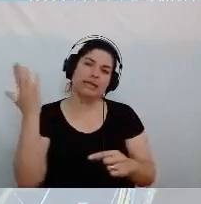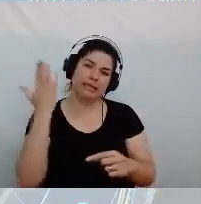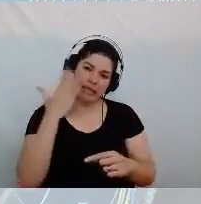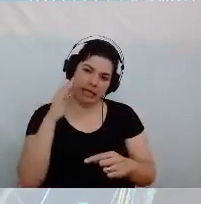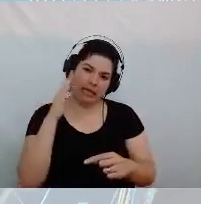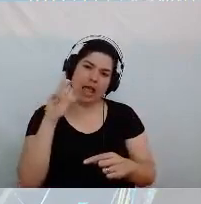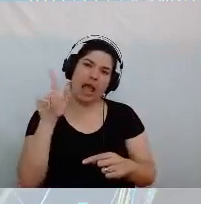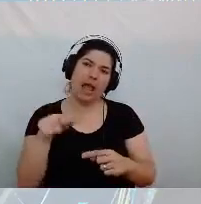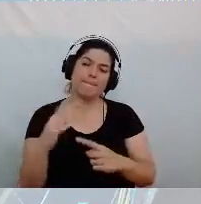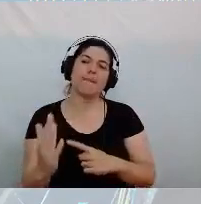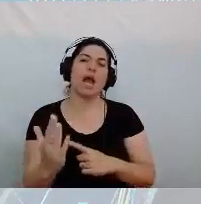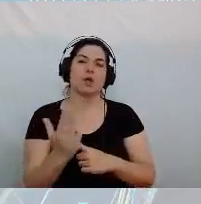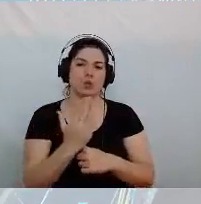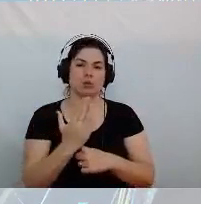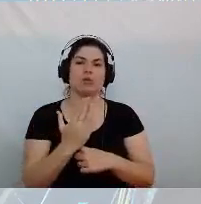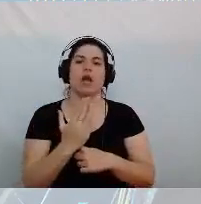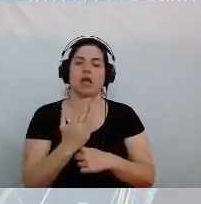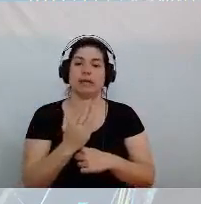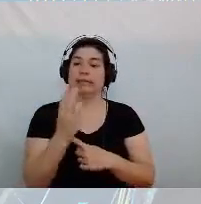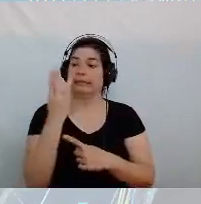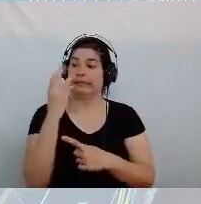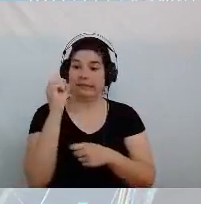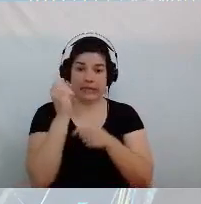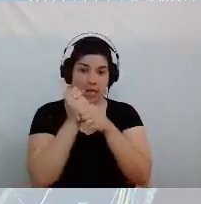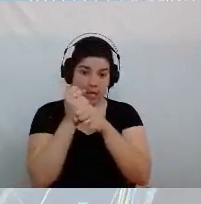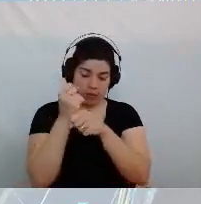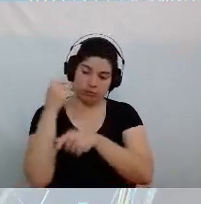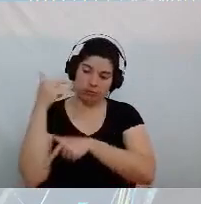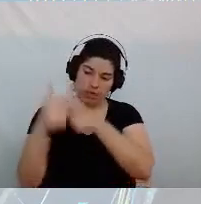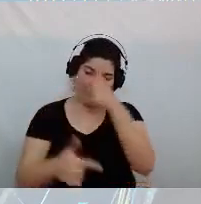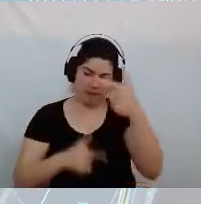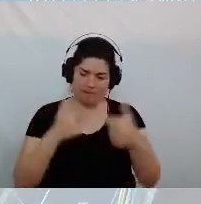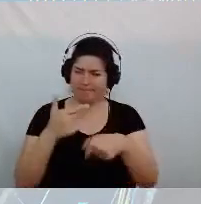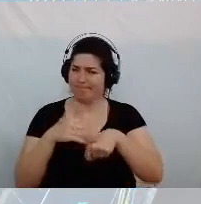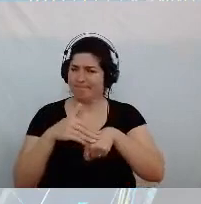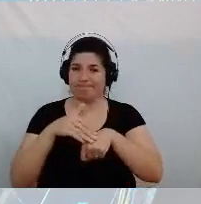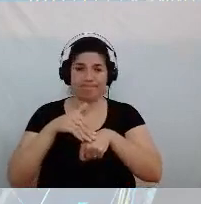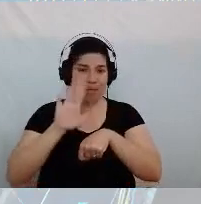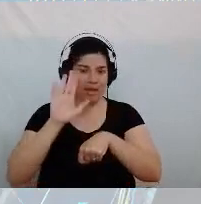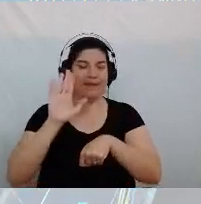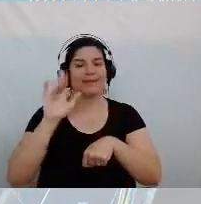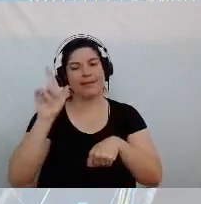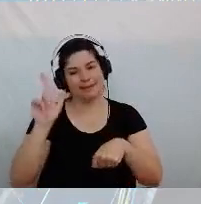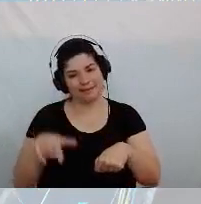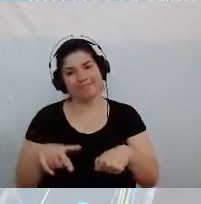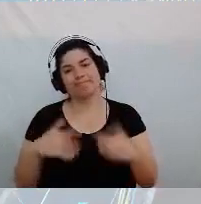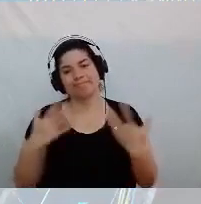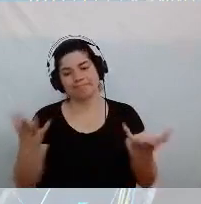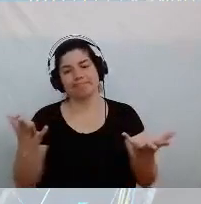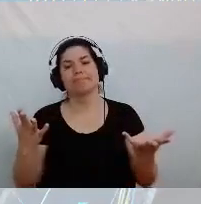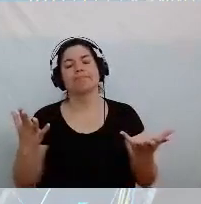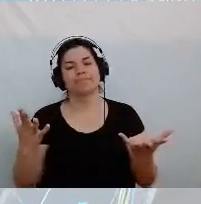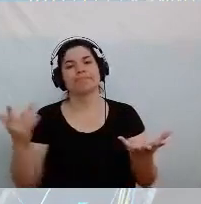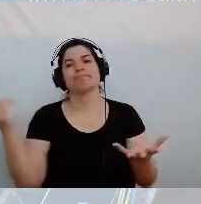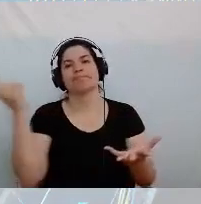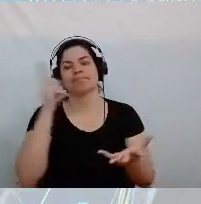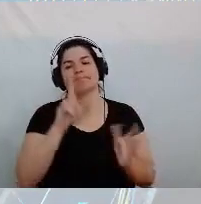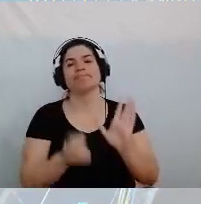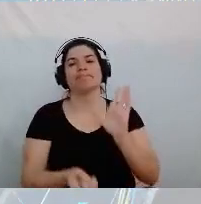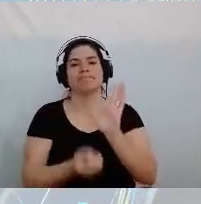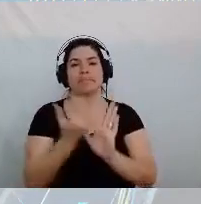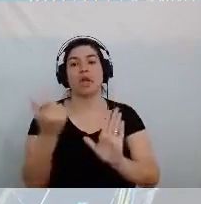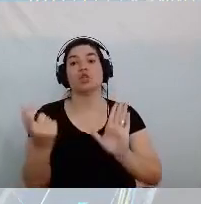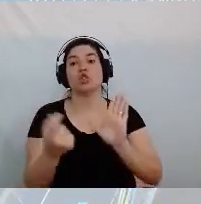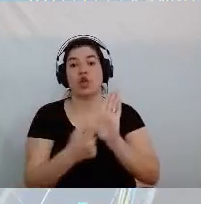me ajudou ao longo desses quase 30 anos de estrada ou mais de 30 anos de estrada infelizmente tem que reconhecer a desenvolver software a mais